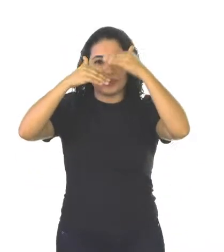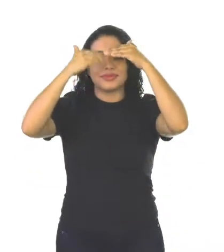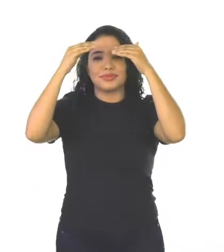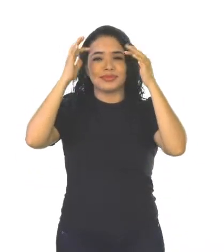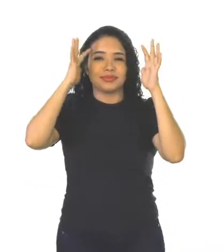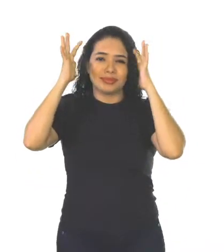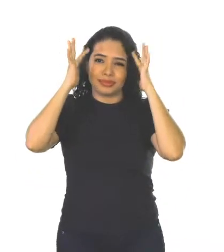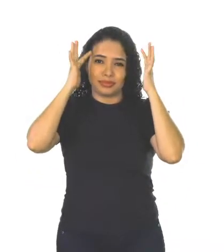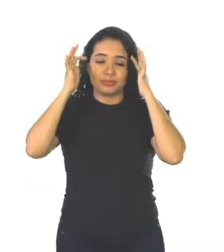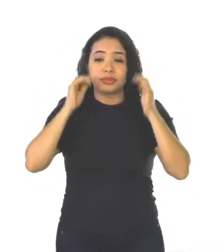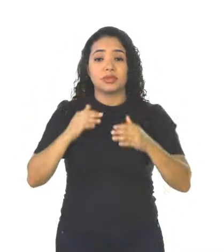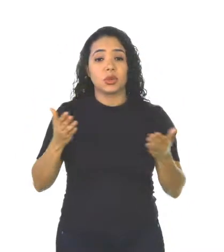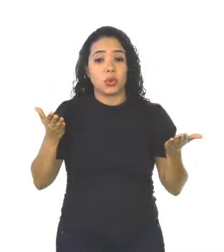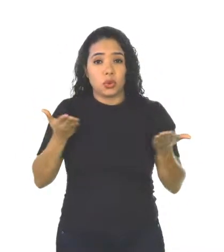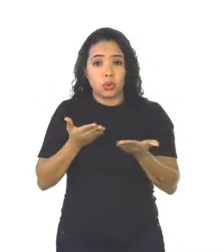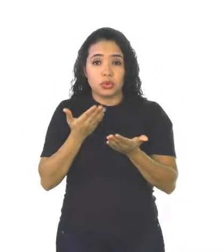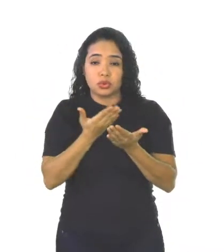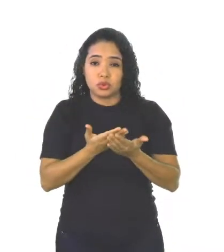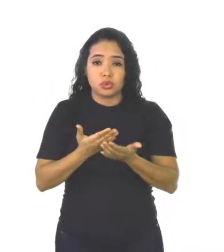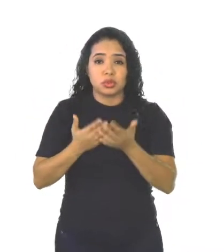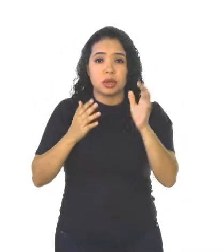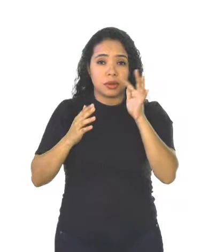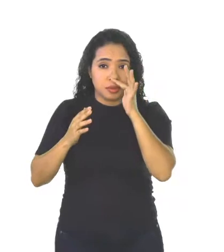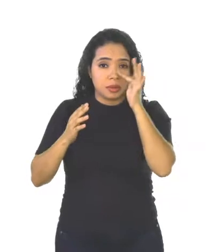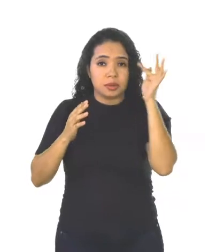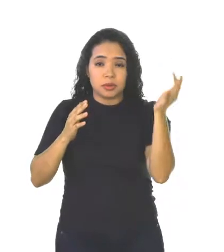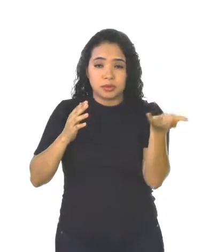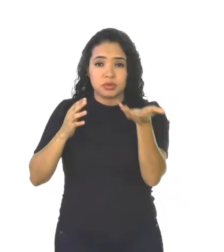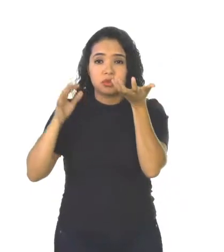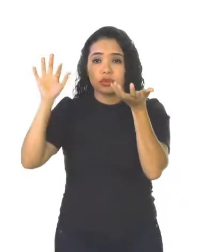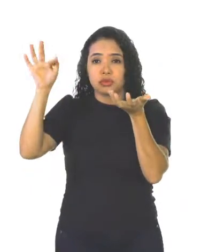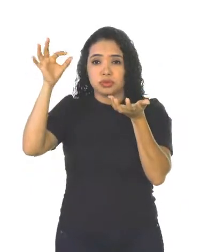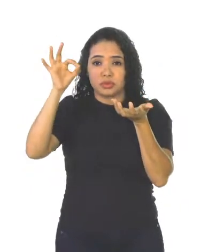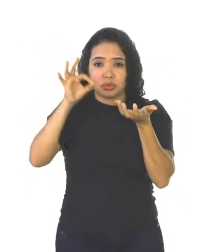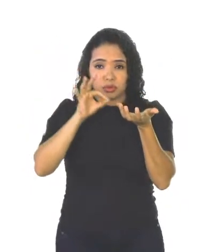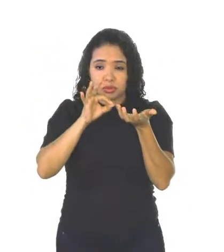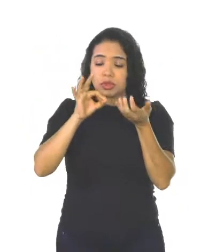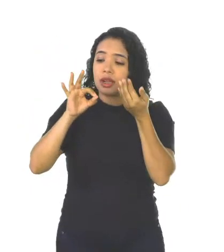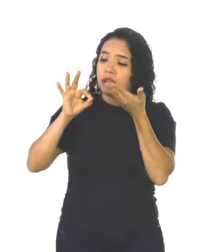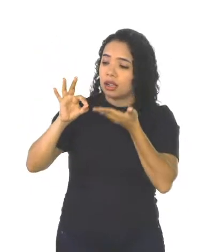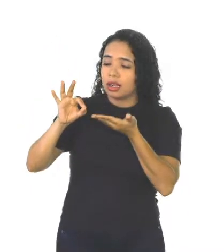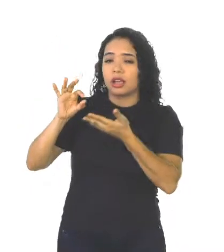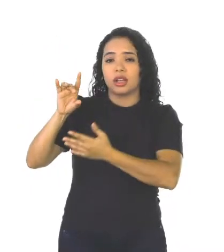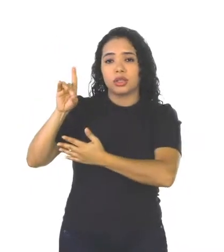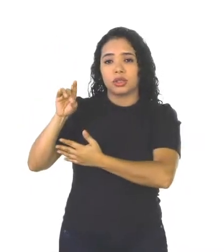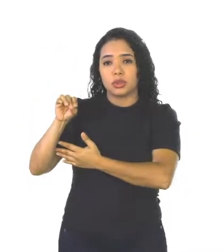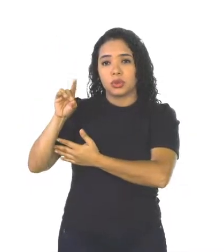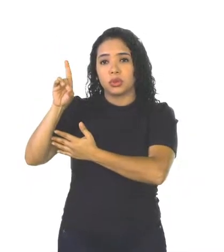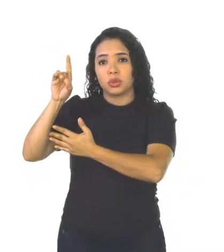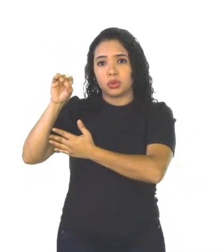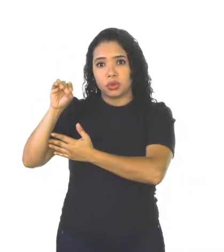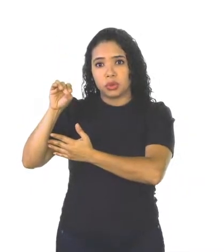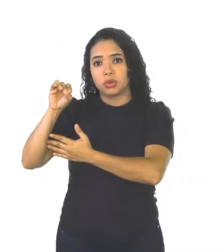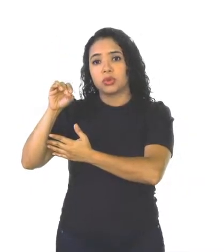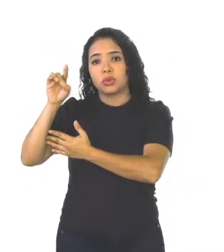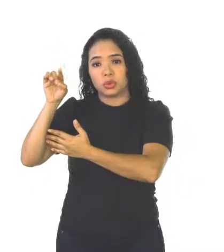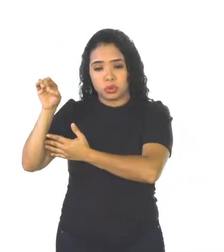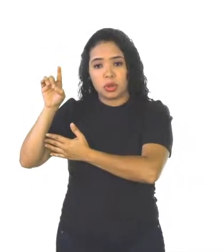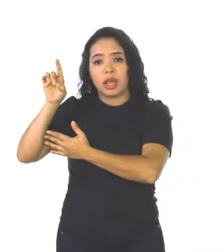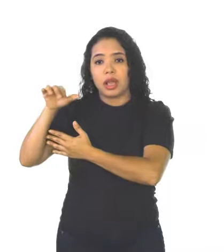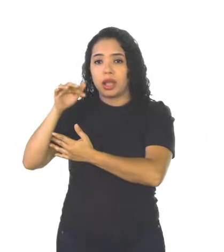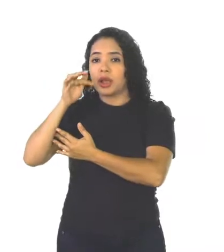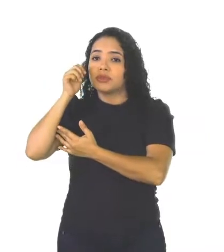a Beija-Flor e o Girassol, certo? Dodô é uma beija-flor fêmea. Gil é